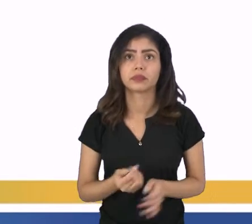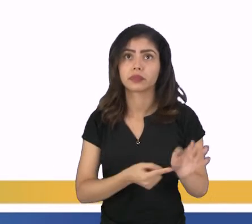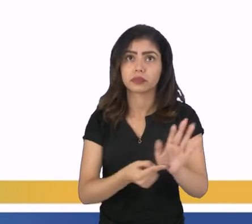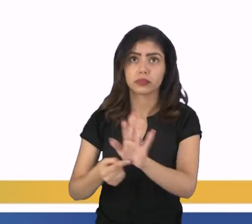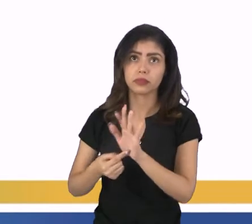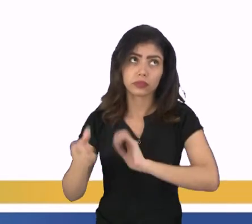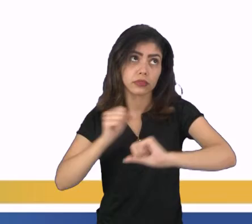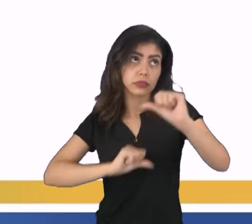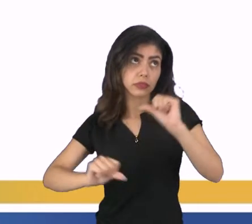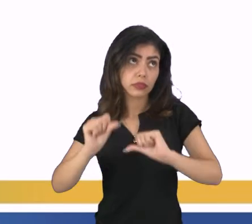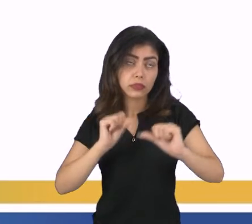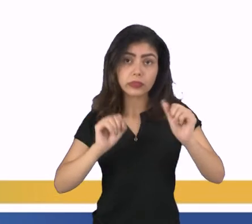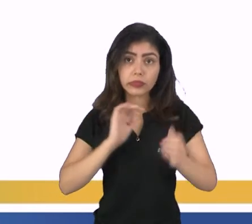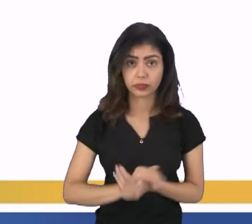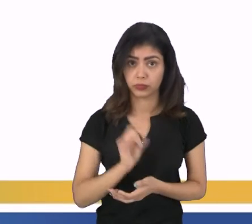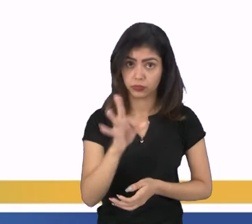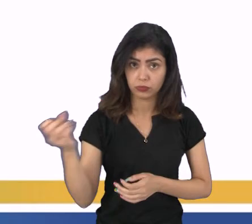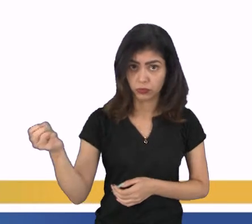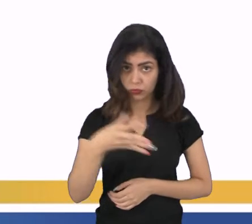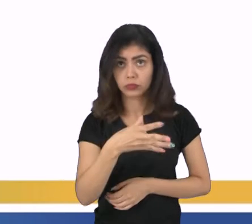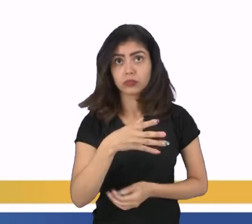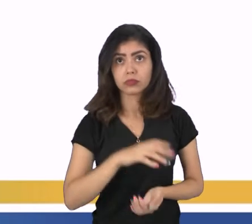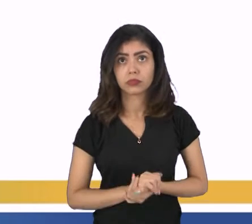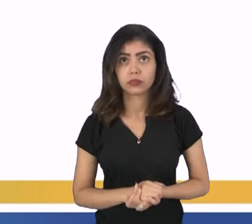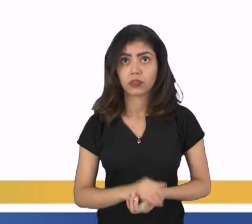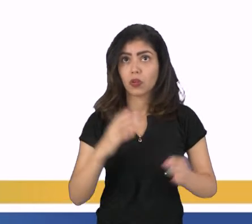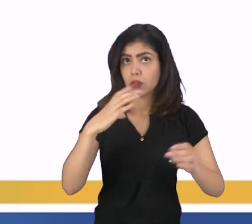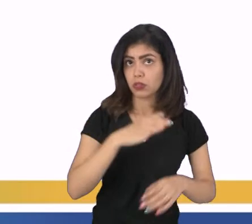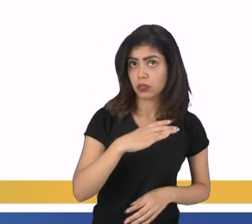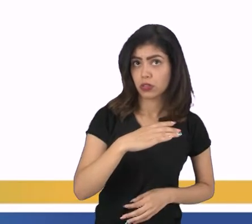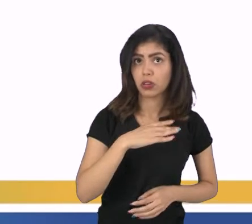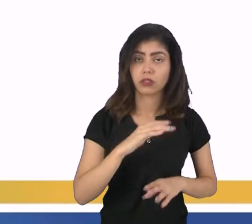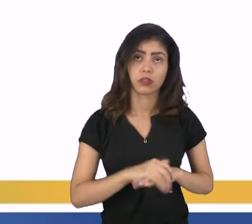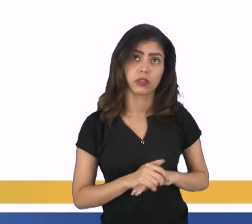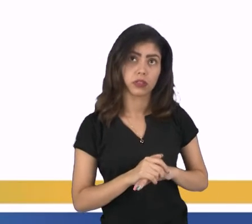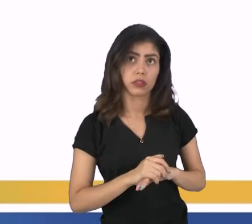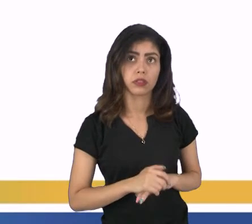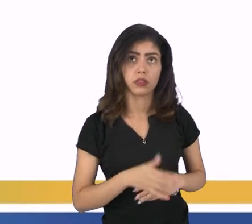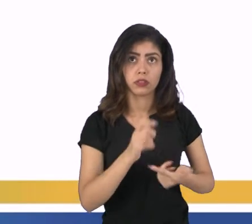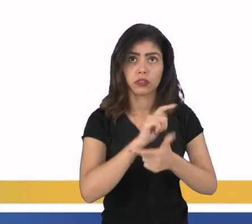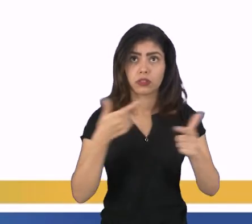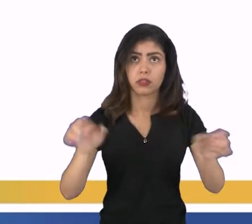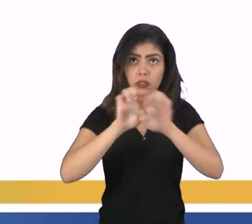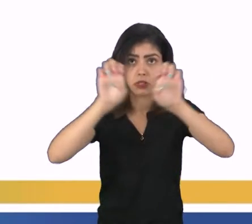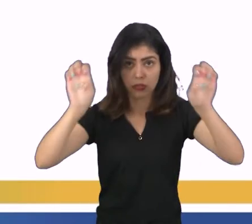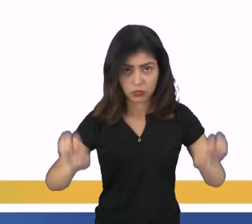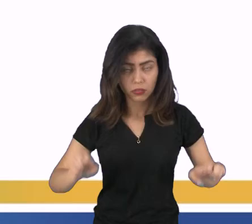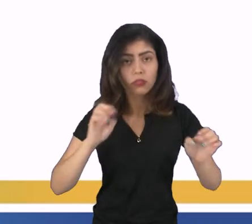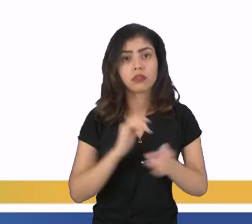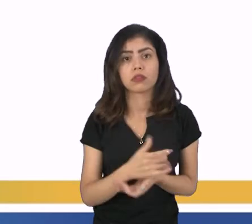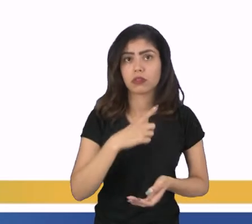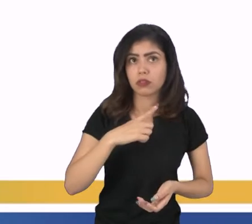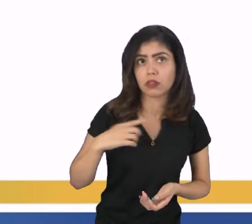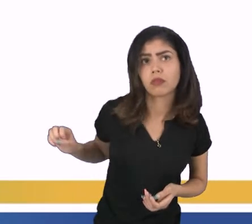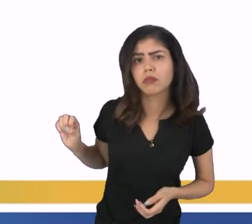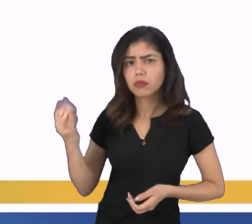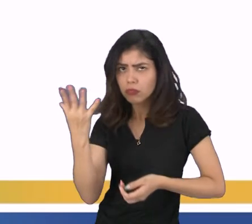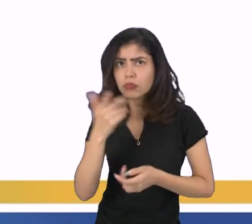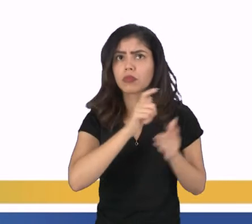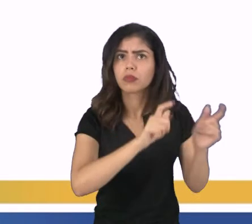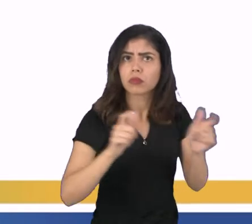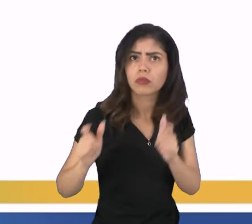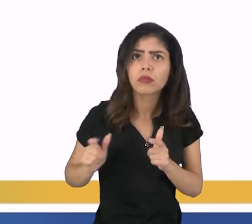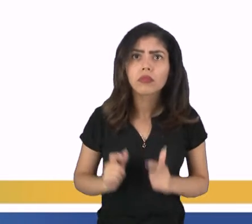totalmente alterado, criado um ambiente novo, uma cidade, uma grande estrutura. Então você tem o caso de um